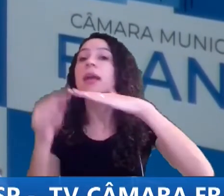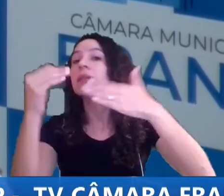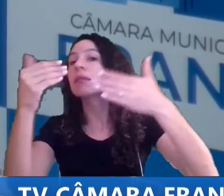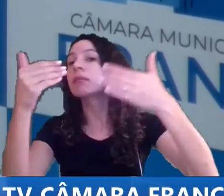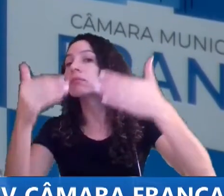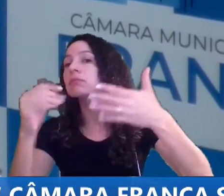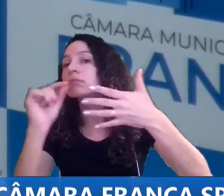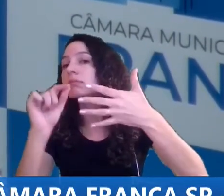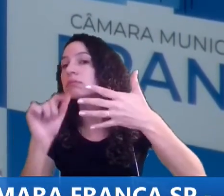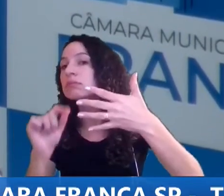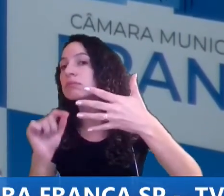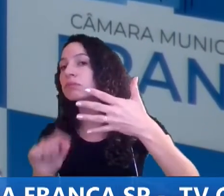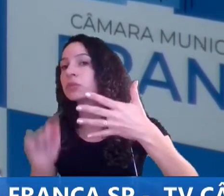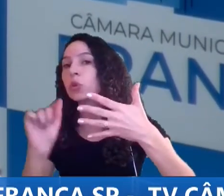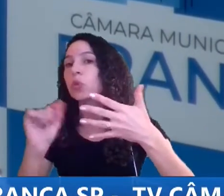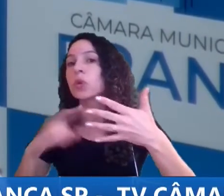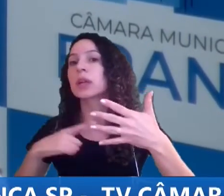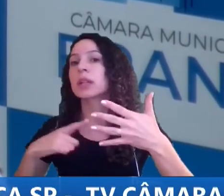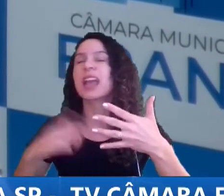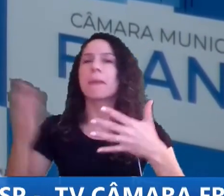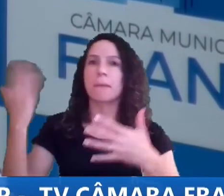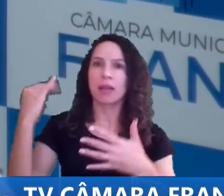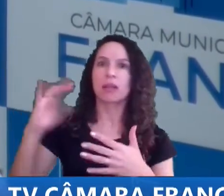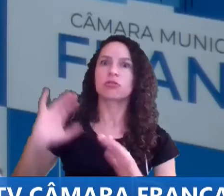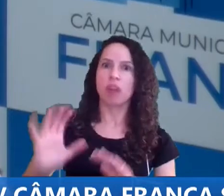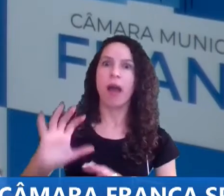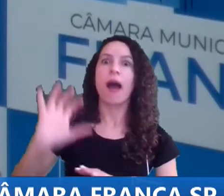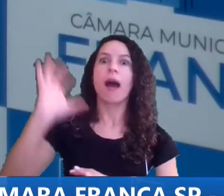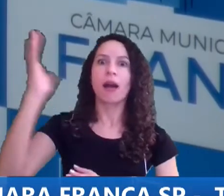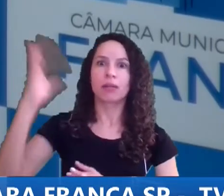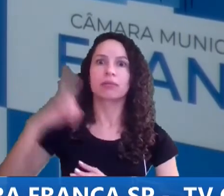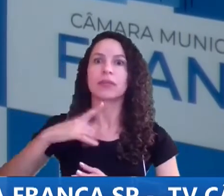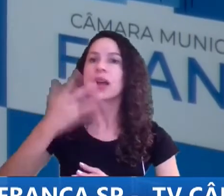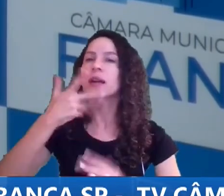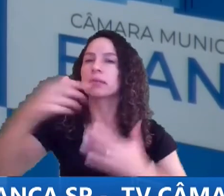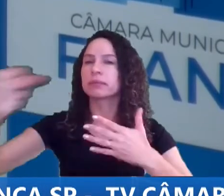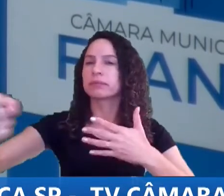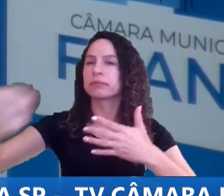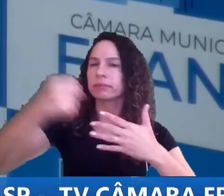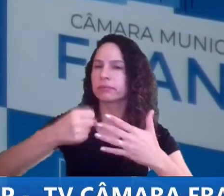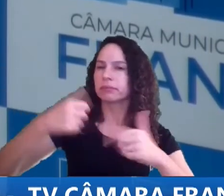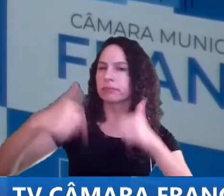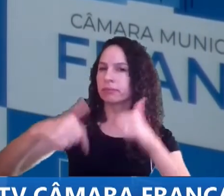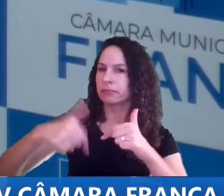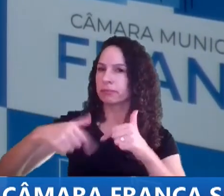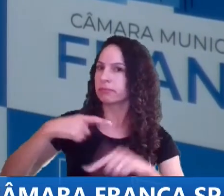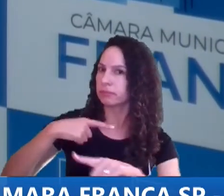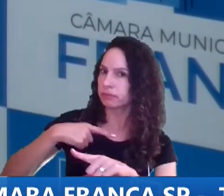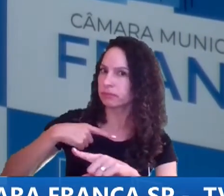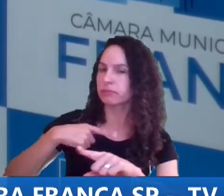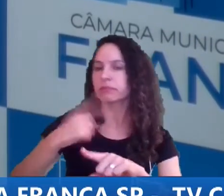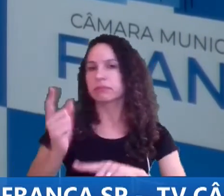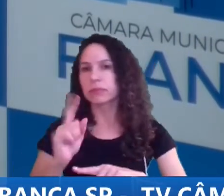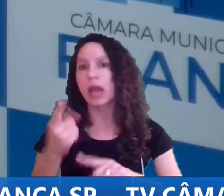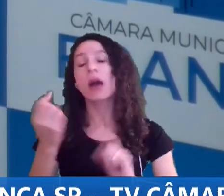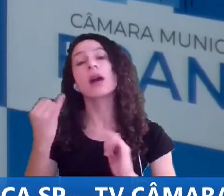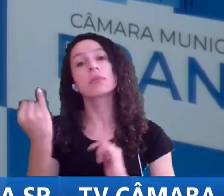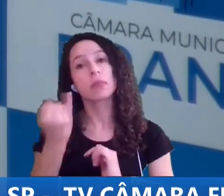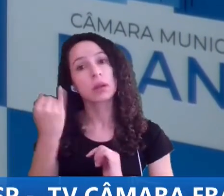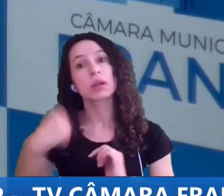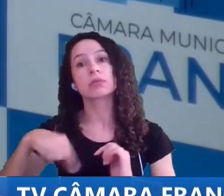aquelas empresas que já tiveram algum envolvimento com a exploração do trabalho infantil. Então, acredito que é algo que a gente